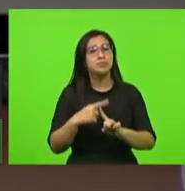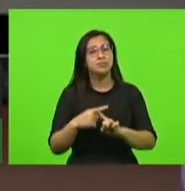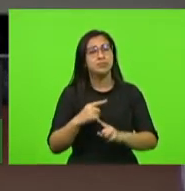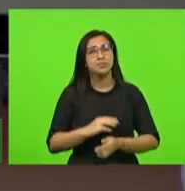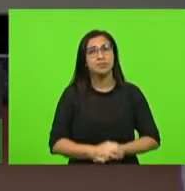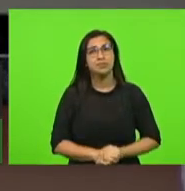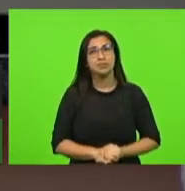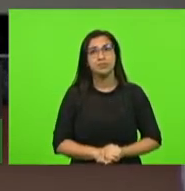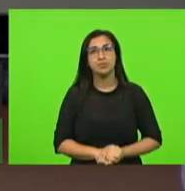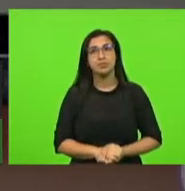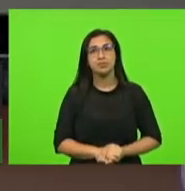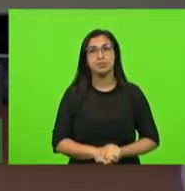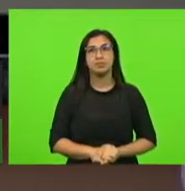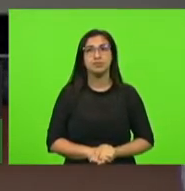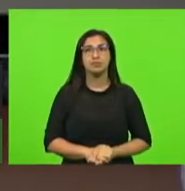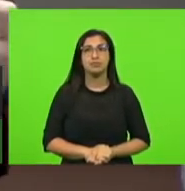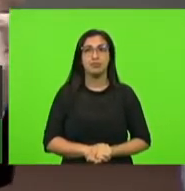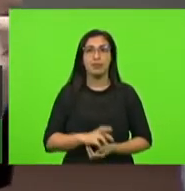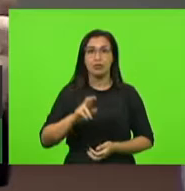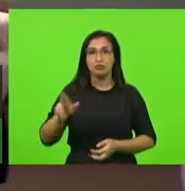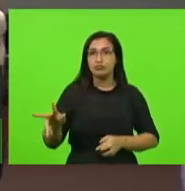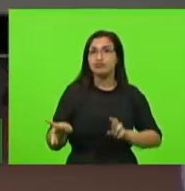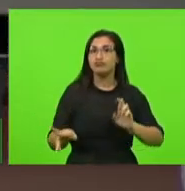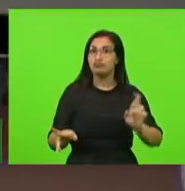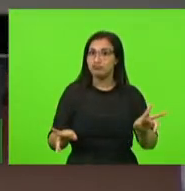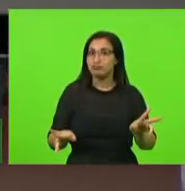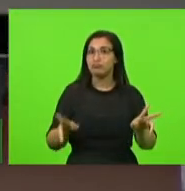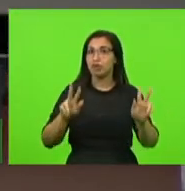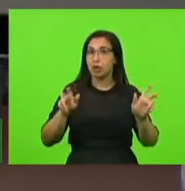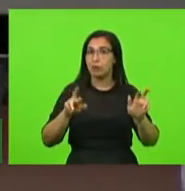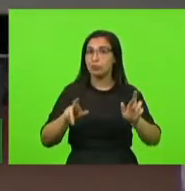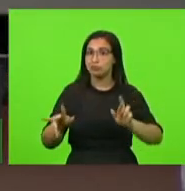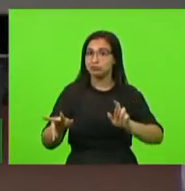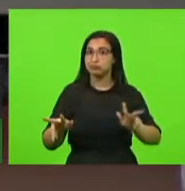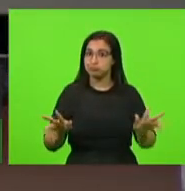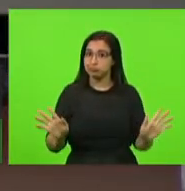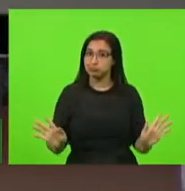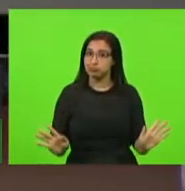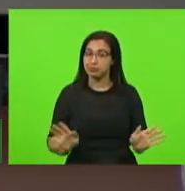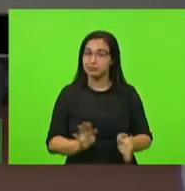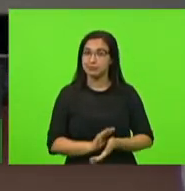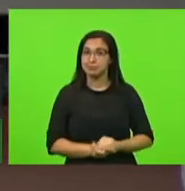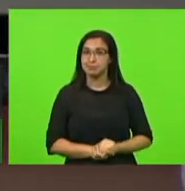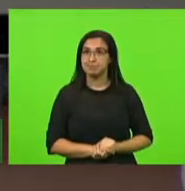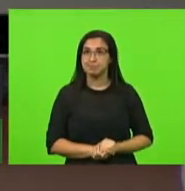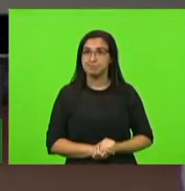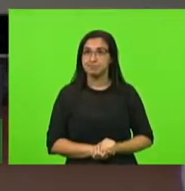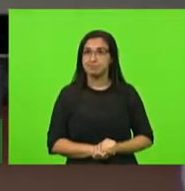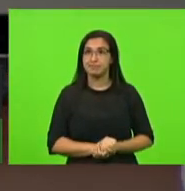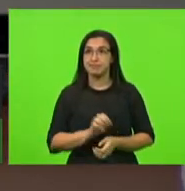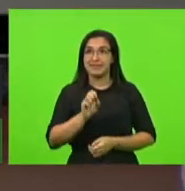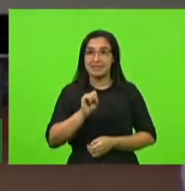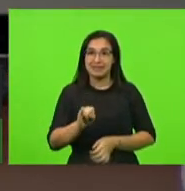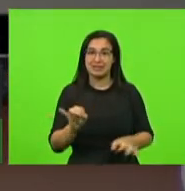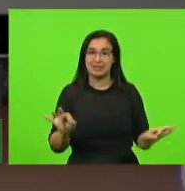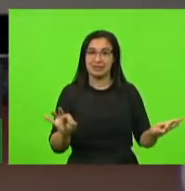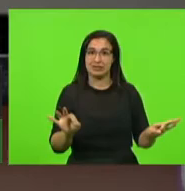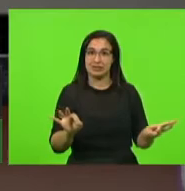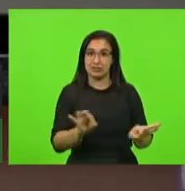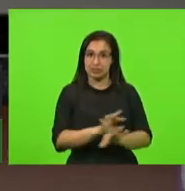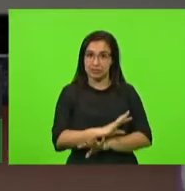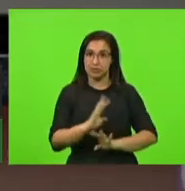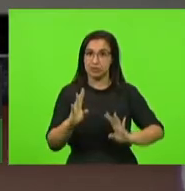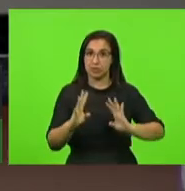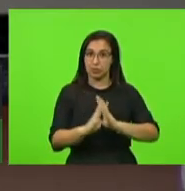uma coisa era uma coisa, outra coisa era outra coisa, né? Como dizia aquele grande filósofo. Na extinção da região metropolitana,